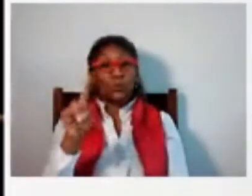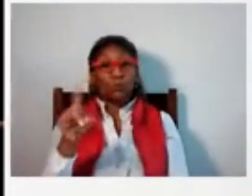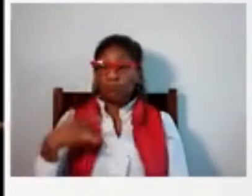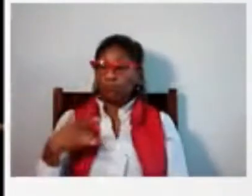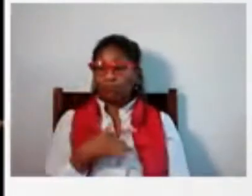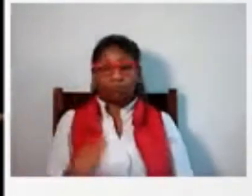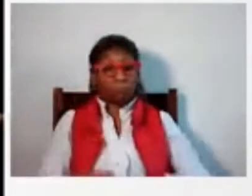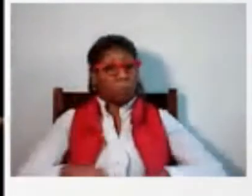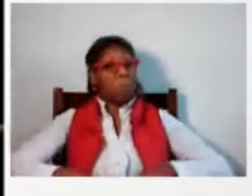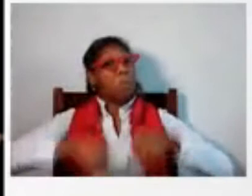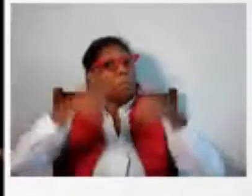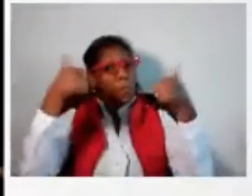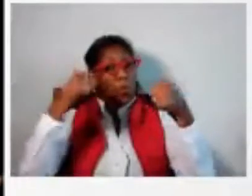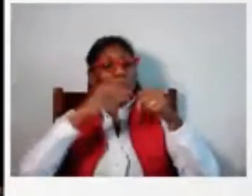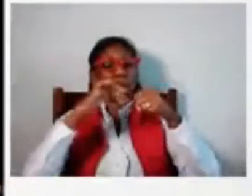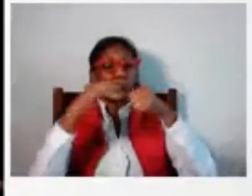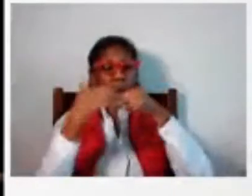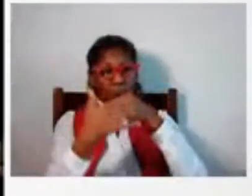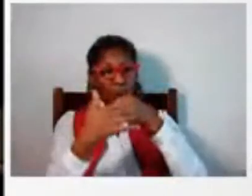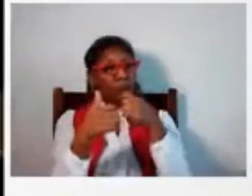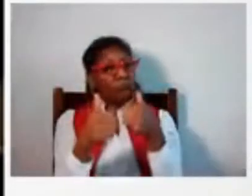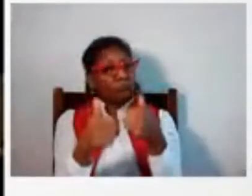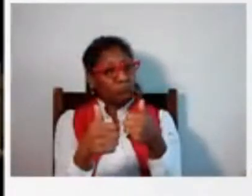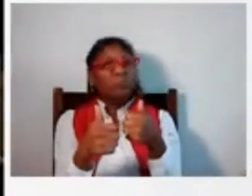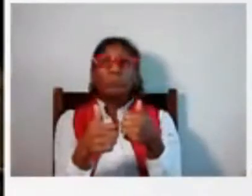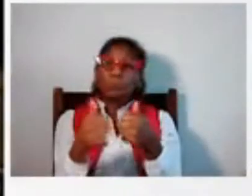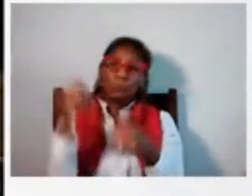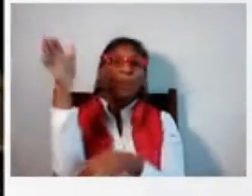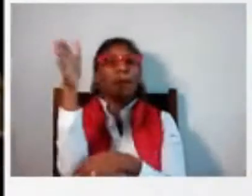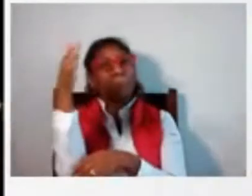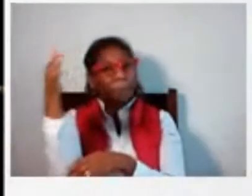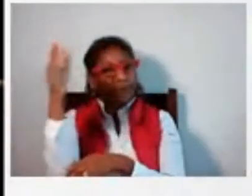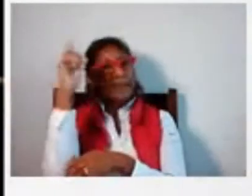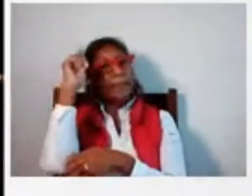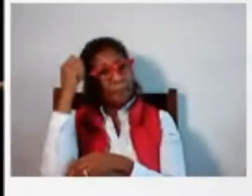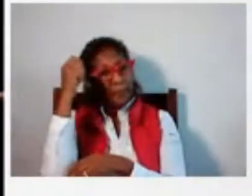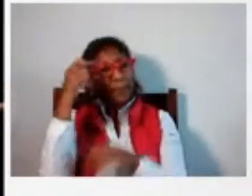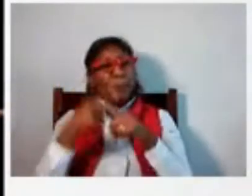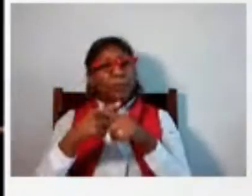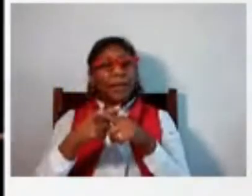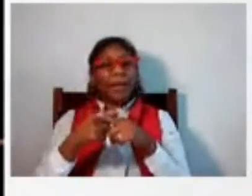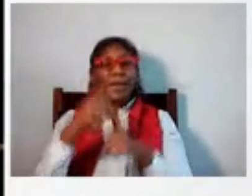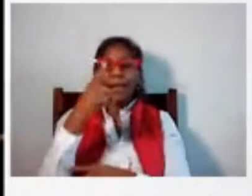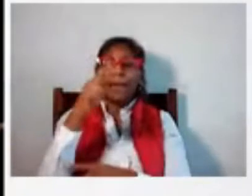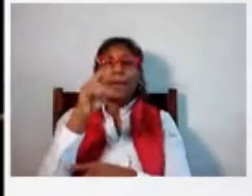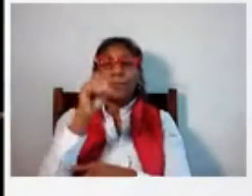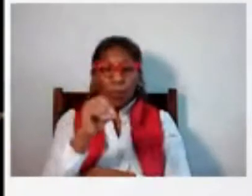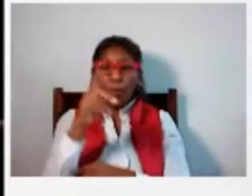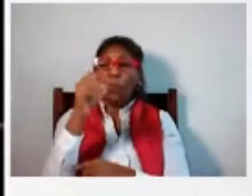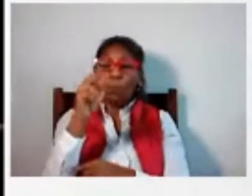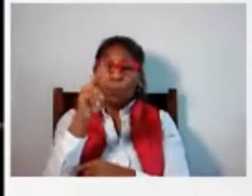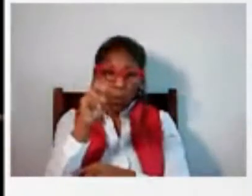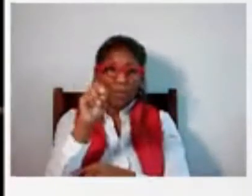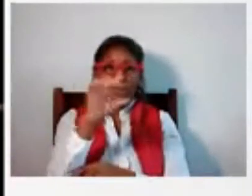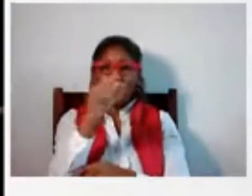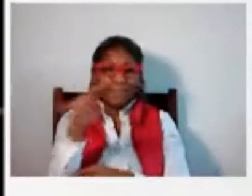Esta proporção coloca este indicador na bandeira preta, né, pela proporção de casos ativos que tem em relação a